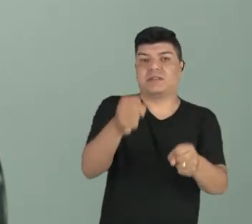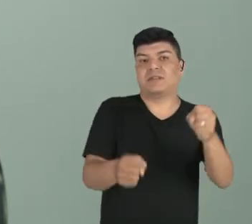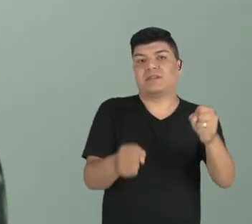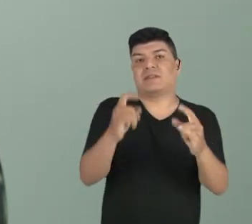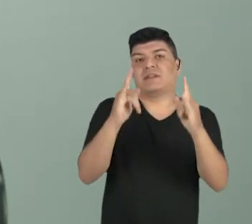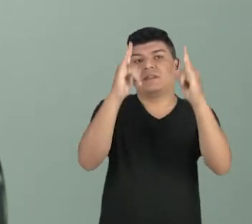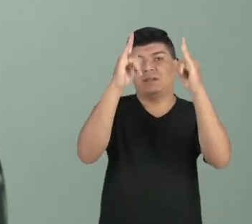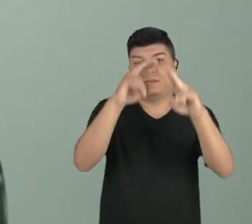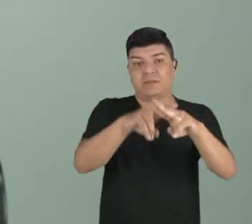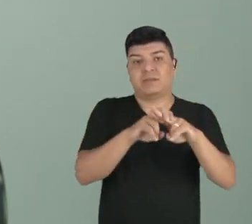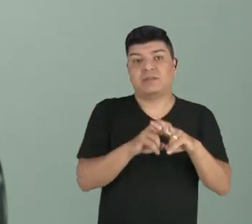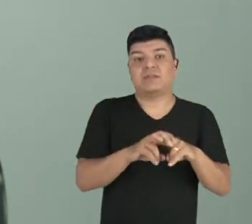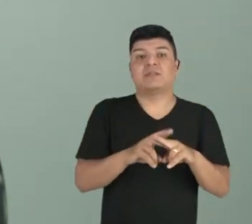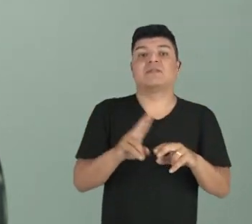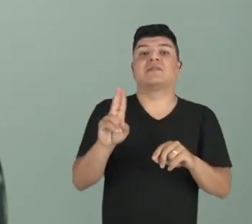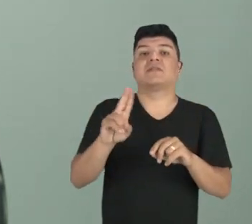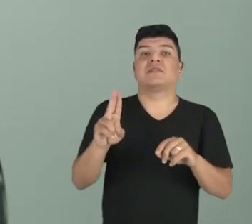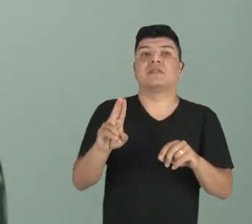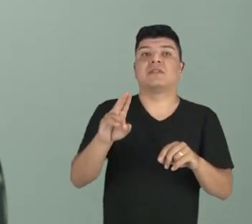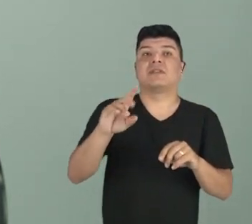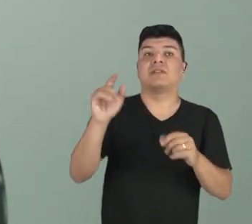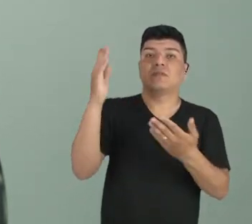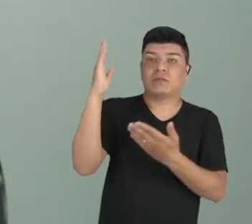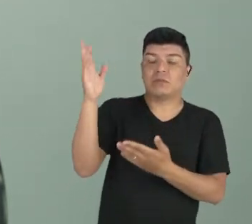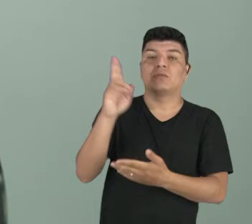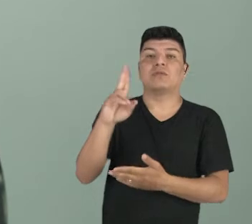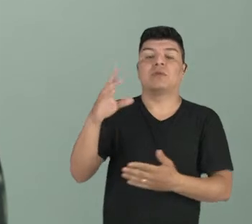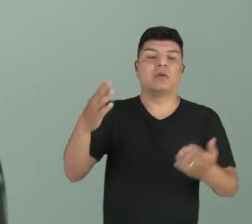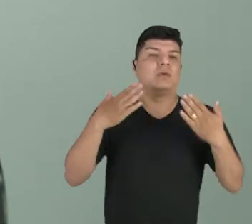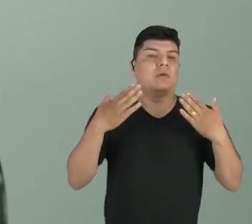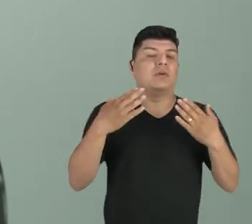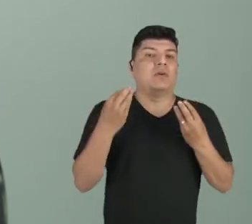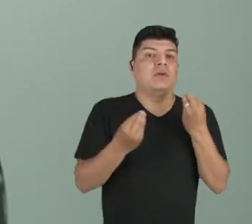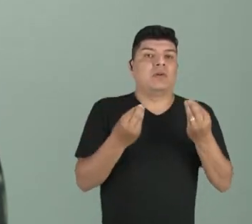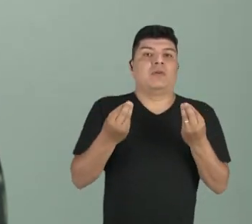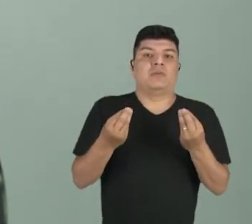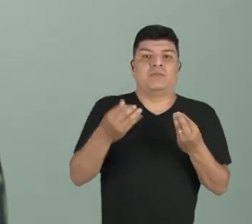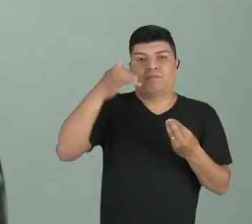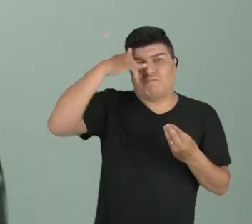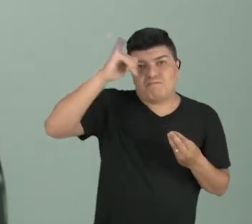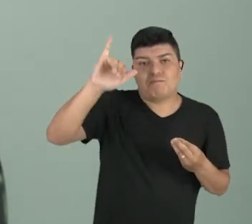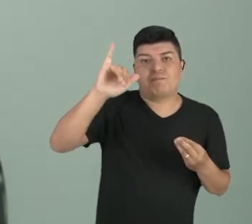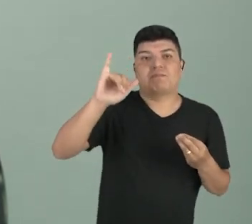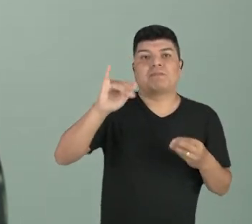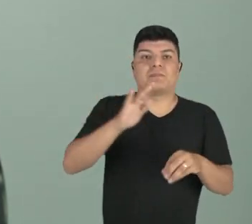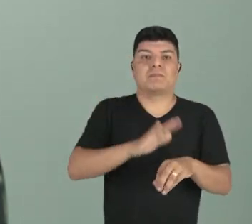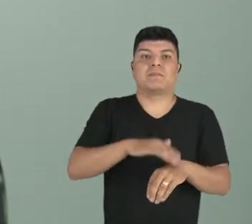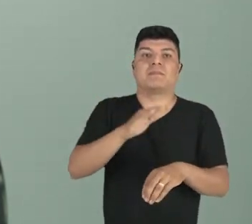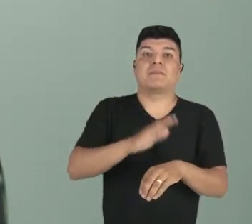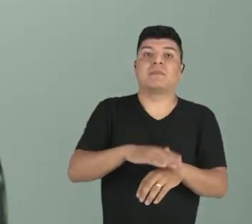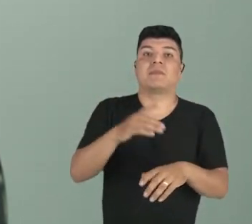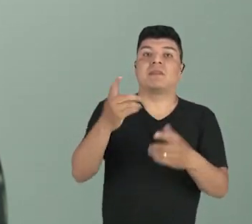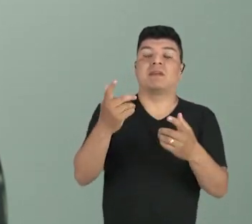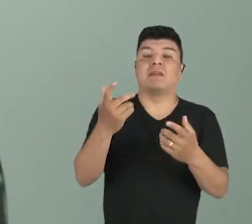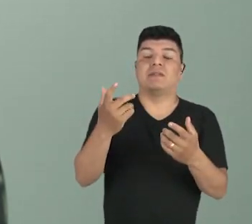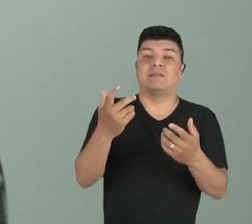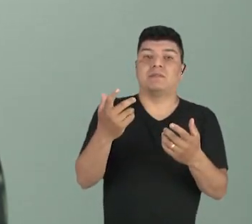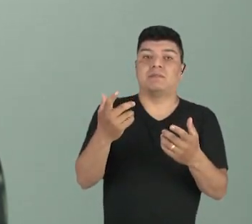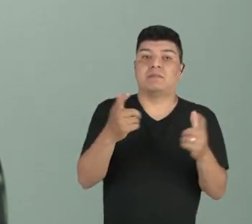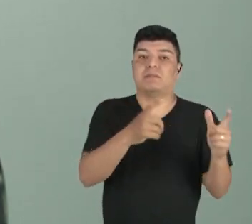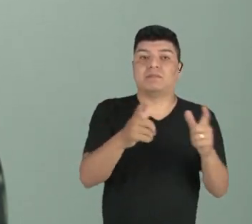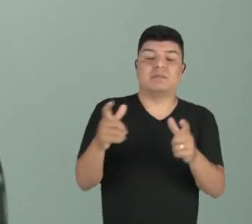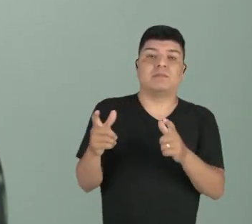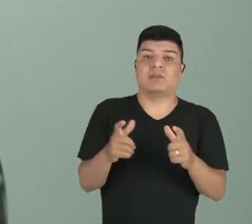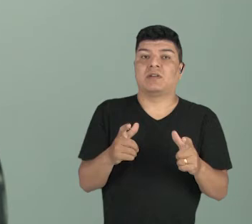circulando. Então, o nome disso é ilhas de calor. Como é que evitaria? Com mais praças, né, com